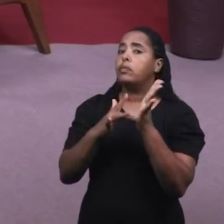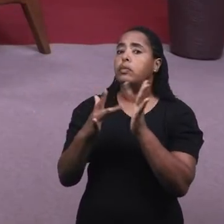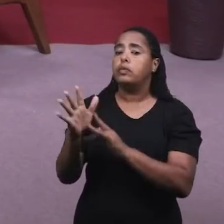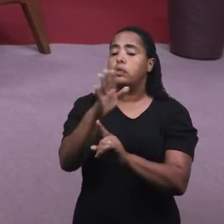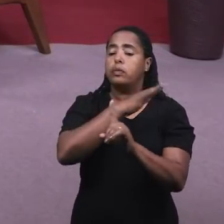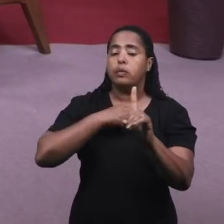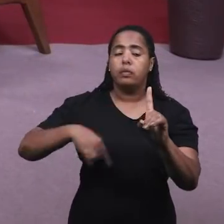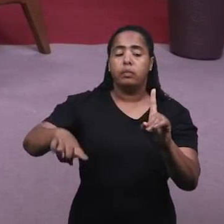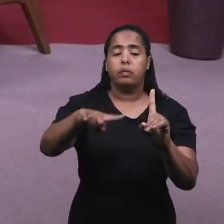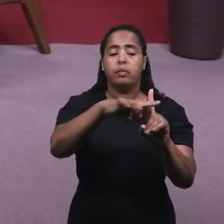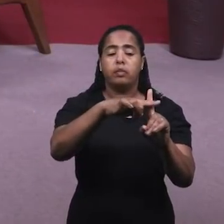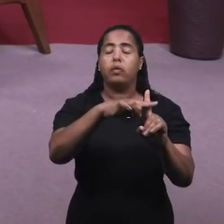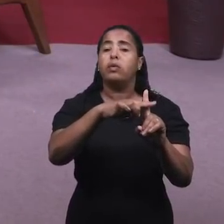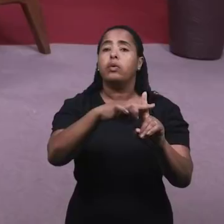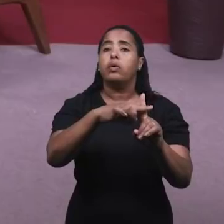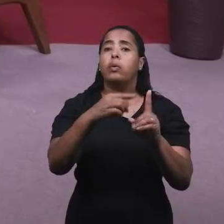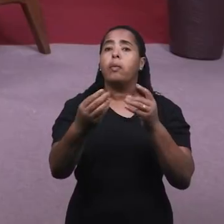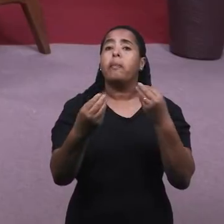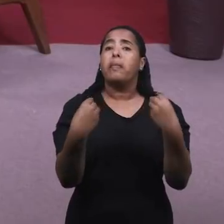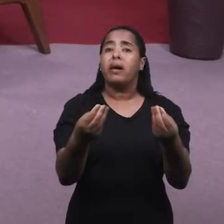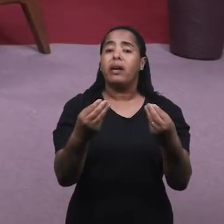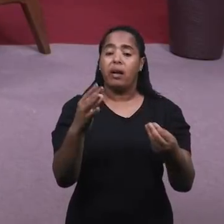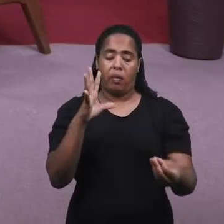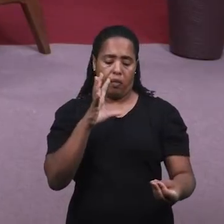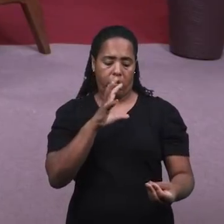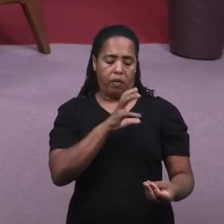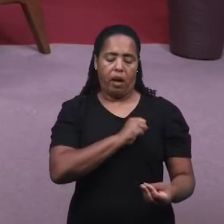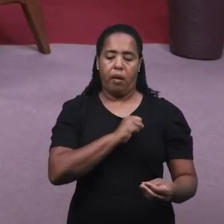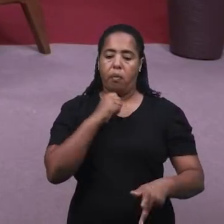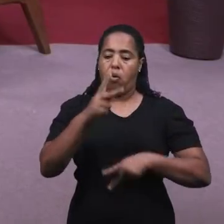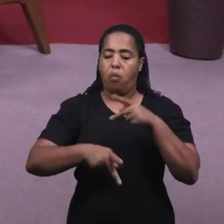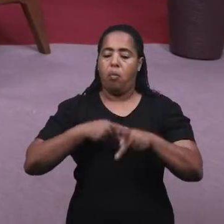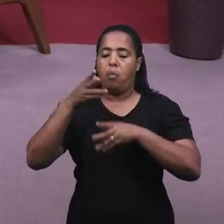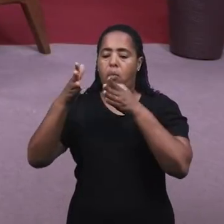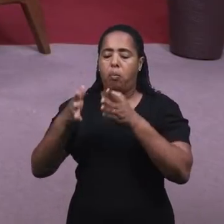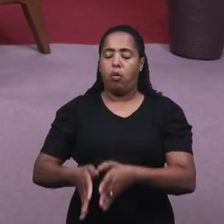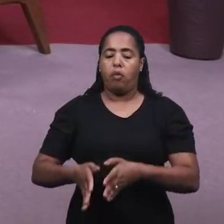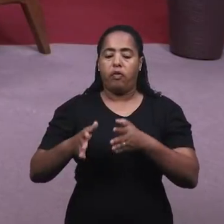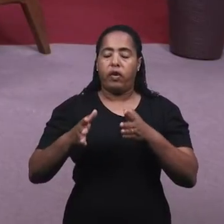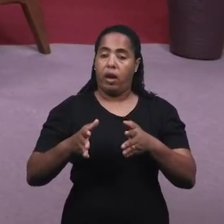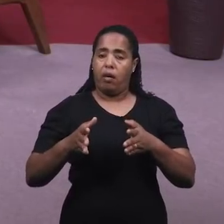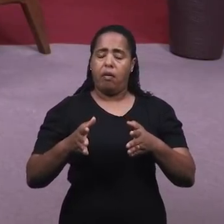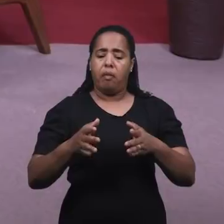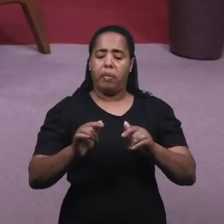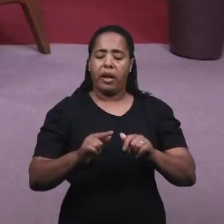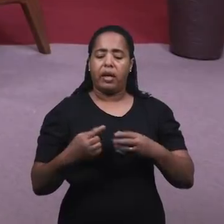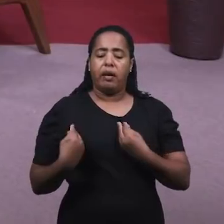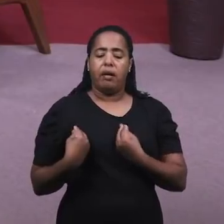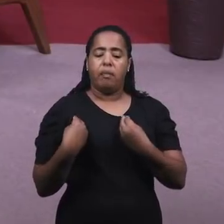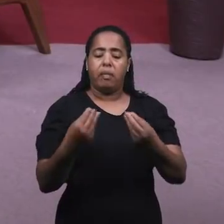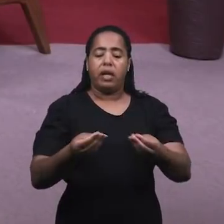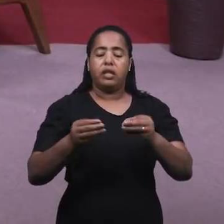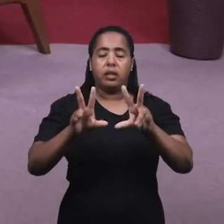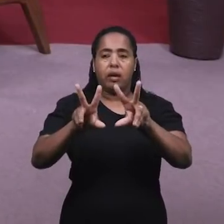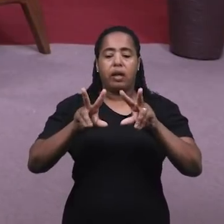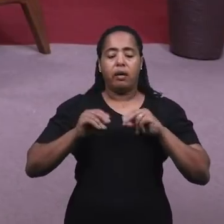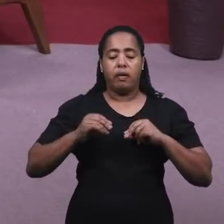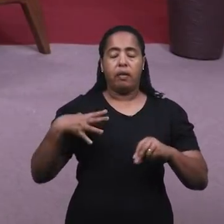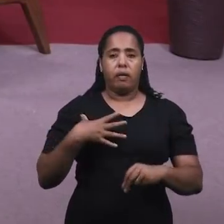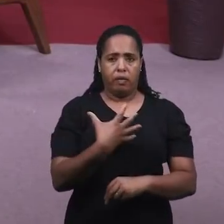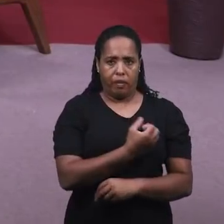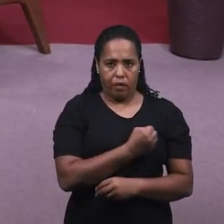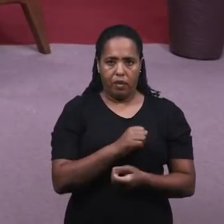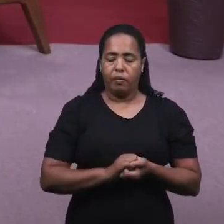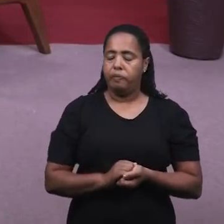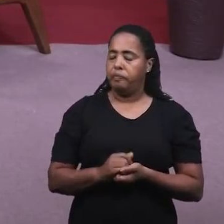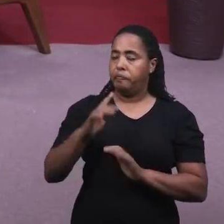morreu por amor à igreja para colocar à disposição da igreja a herança da salvação. Vamos ver esse